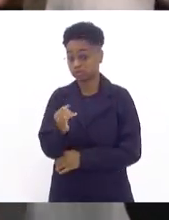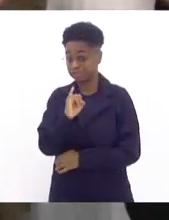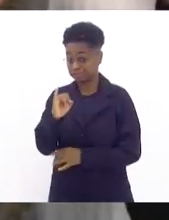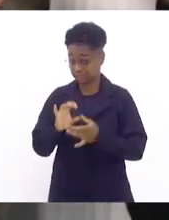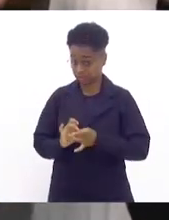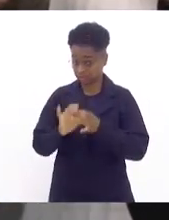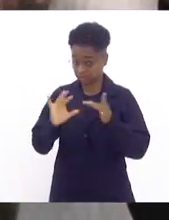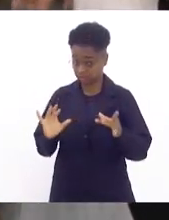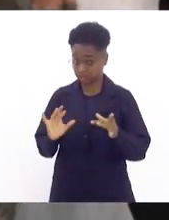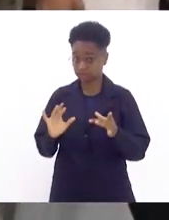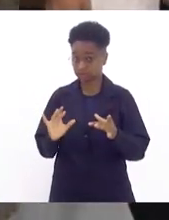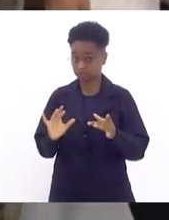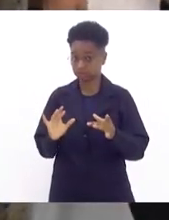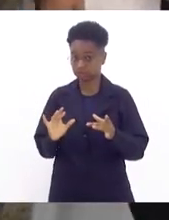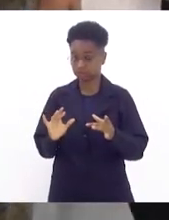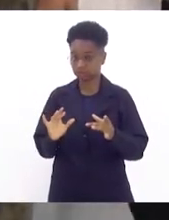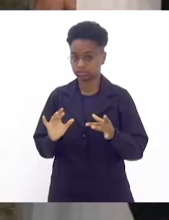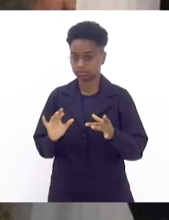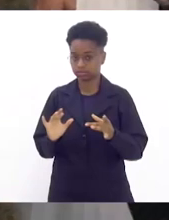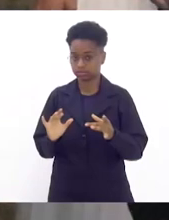permitir,